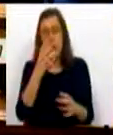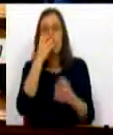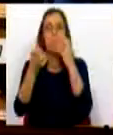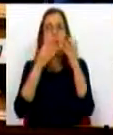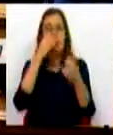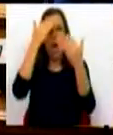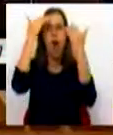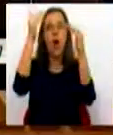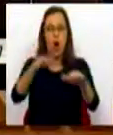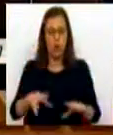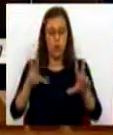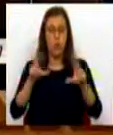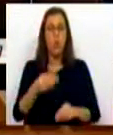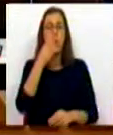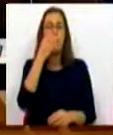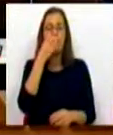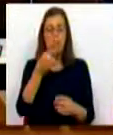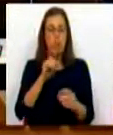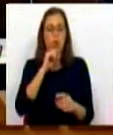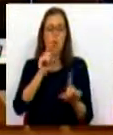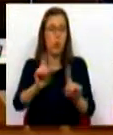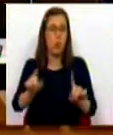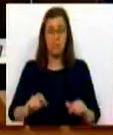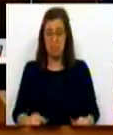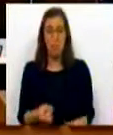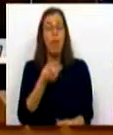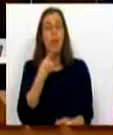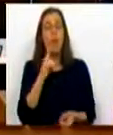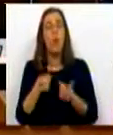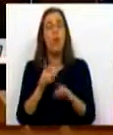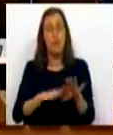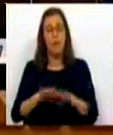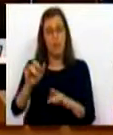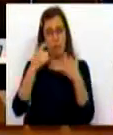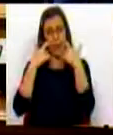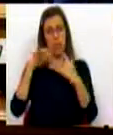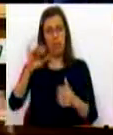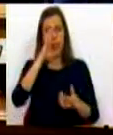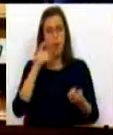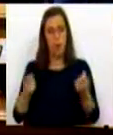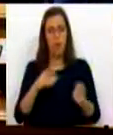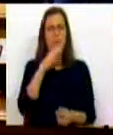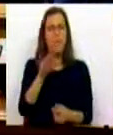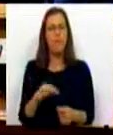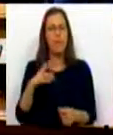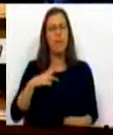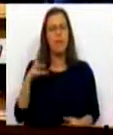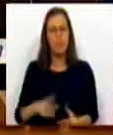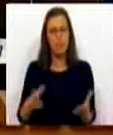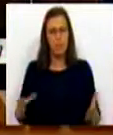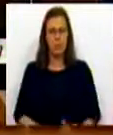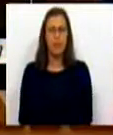berrar, porque nunca berrarão o suficiente para significar o que foi a vossa governação para as famílias em